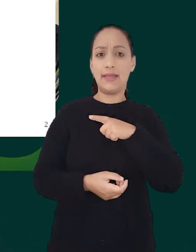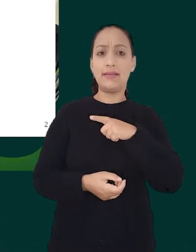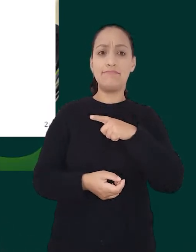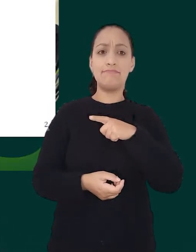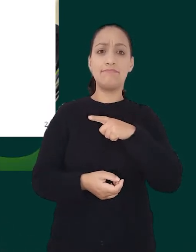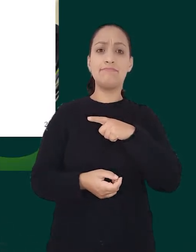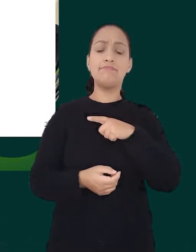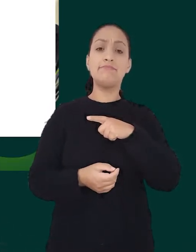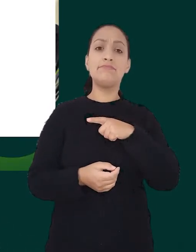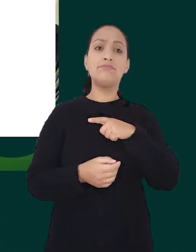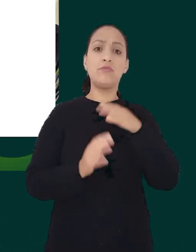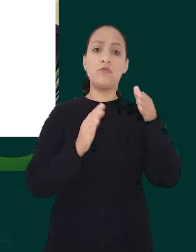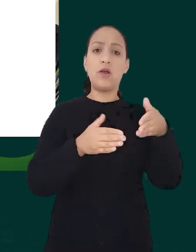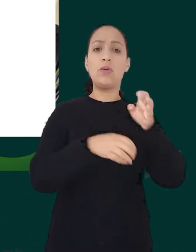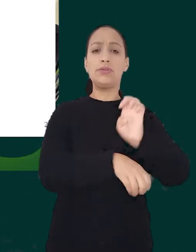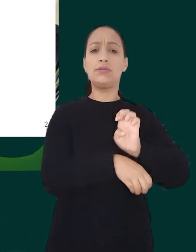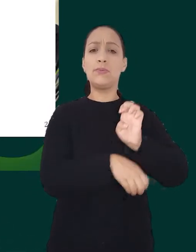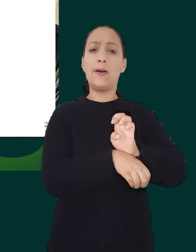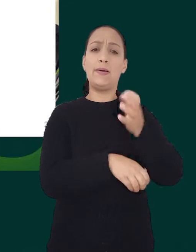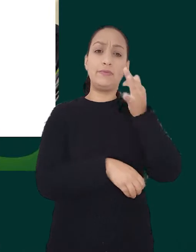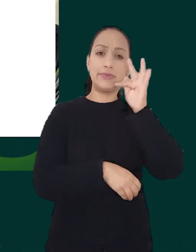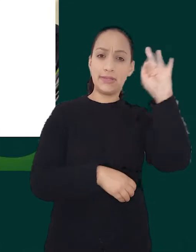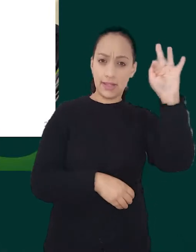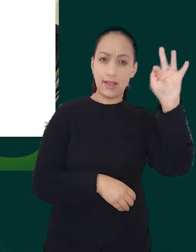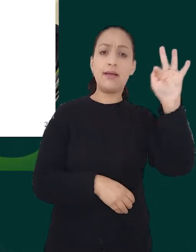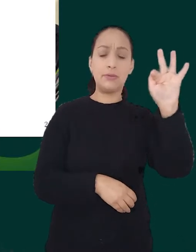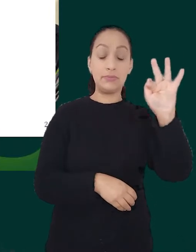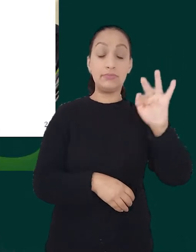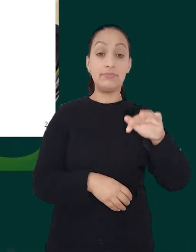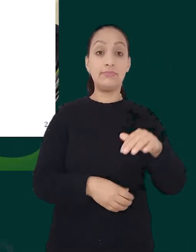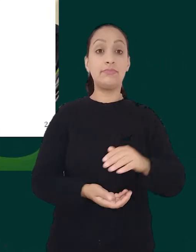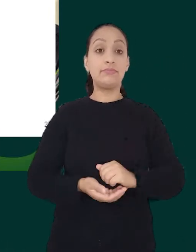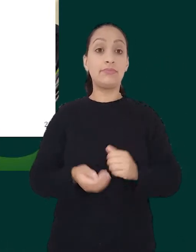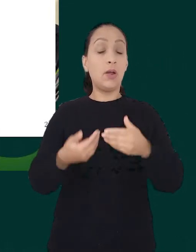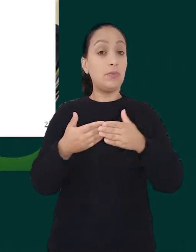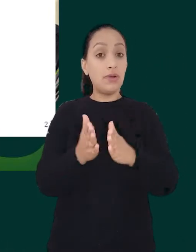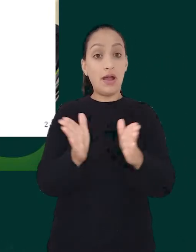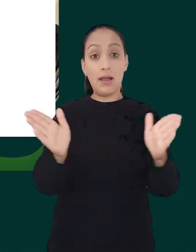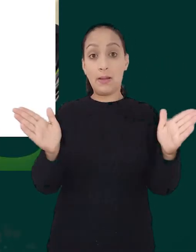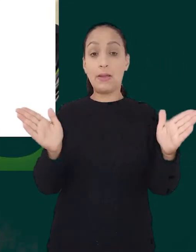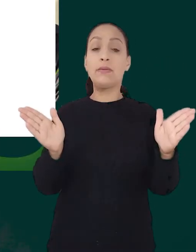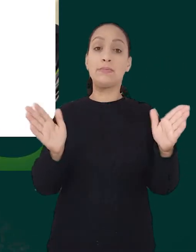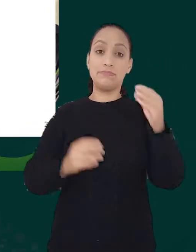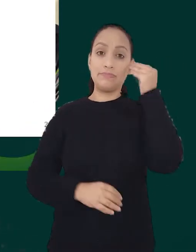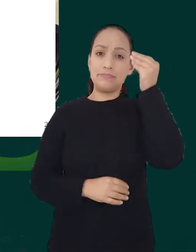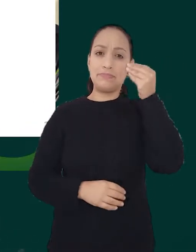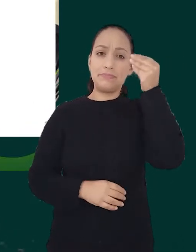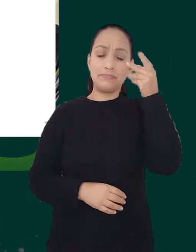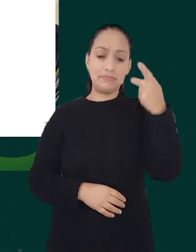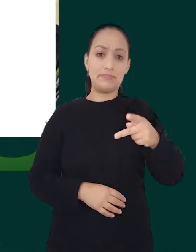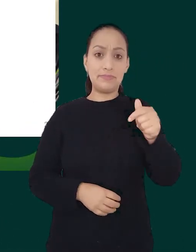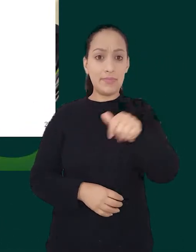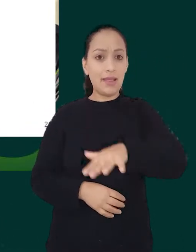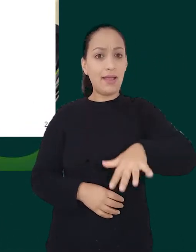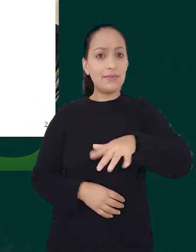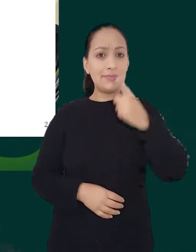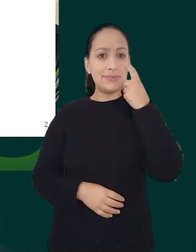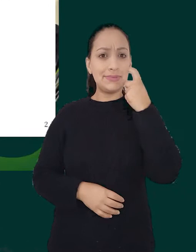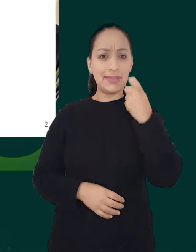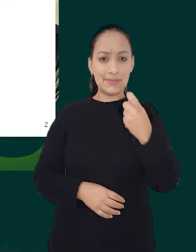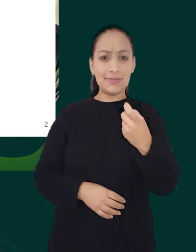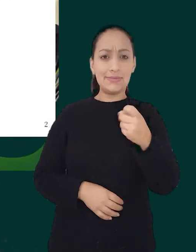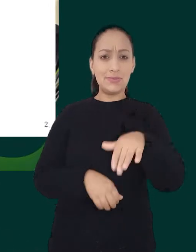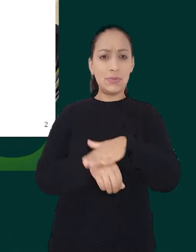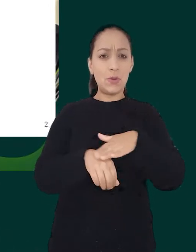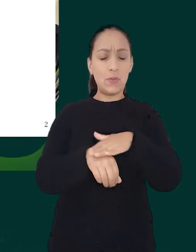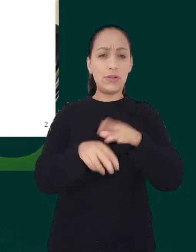fomento estadual, fomento federal. Então, a gente já tem uma larga experiência com essa área. E é muito interessante a gente conversar um pouquinho sobre